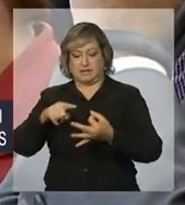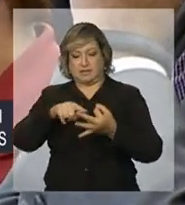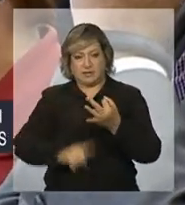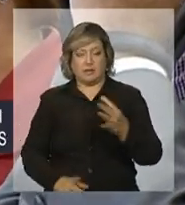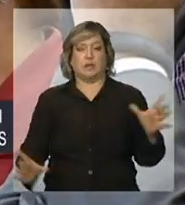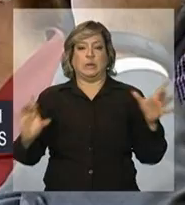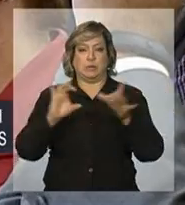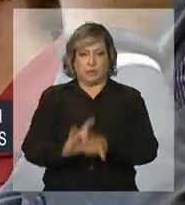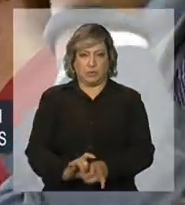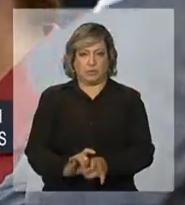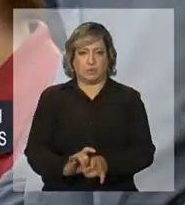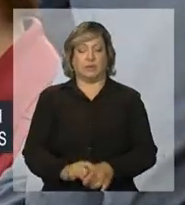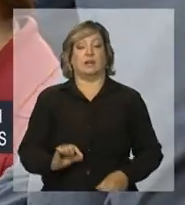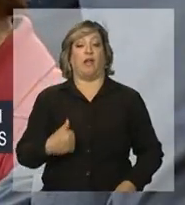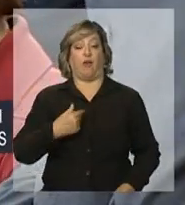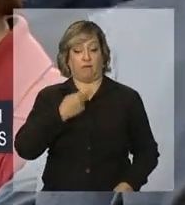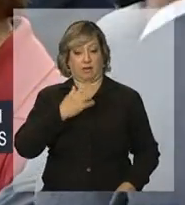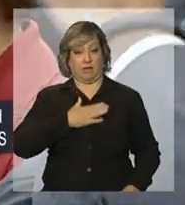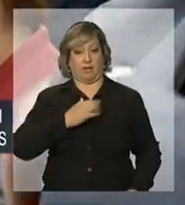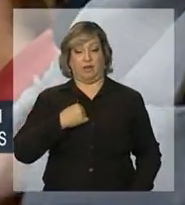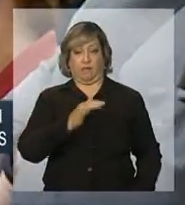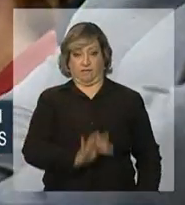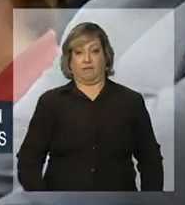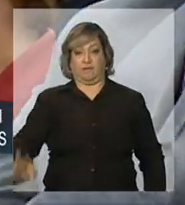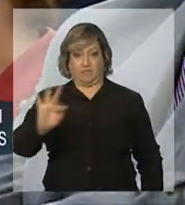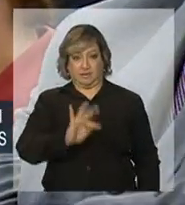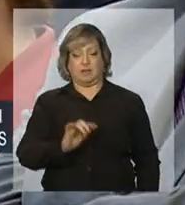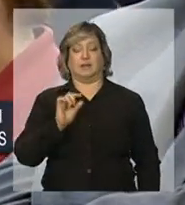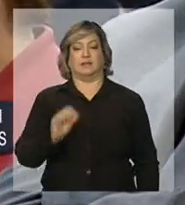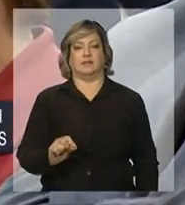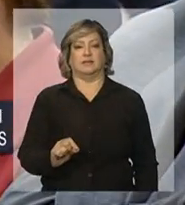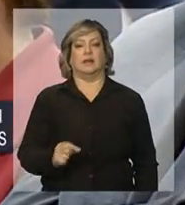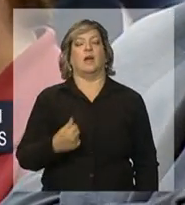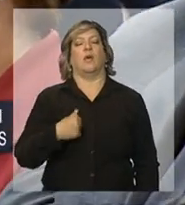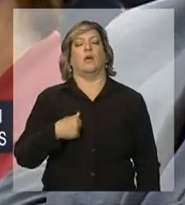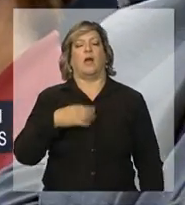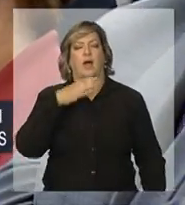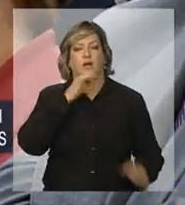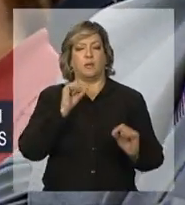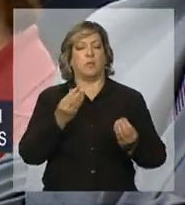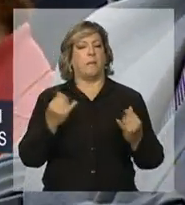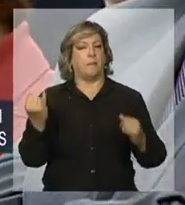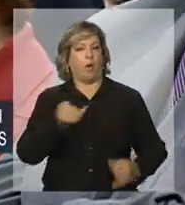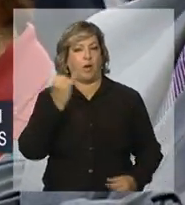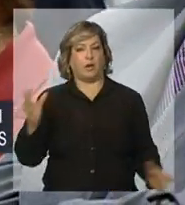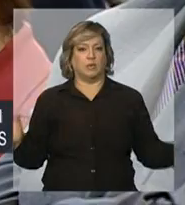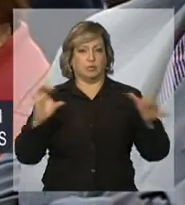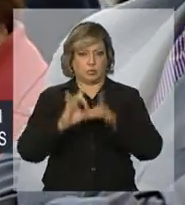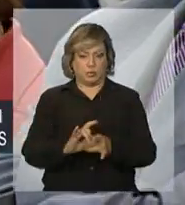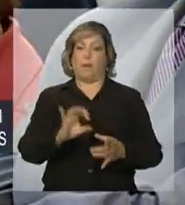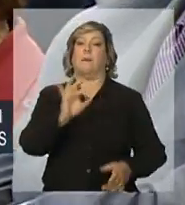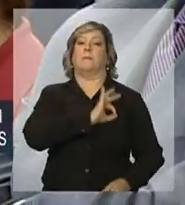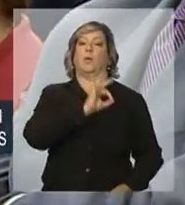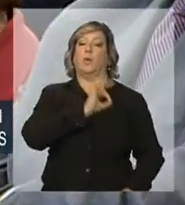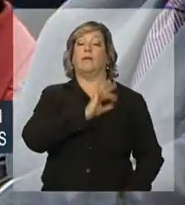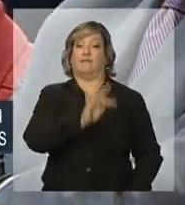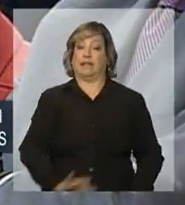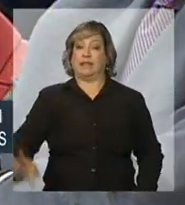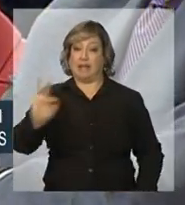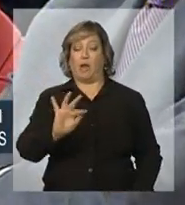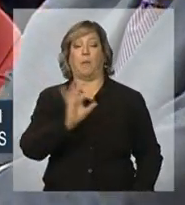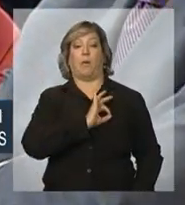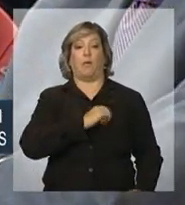União, eu considero muito importante a integração da Polícia Federal, da